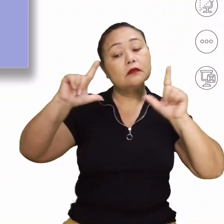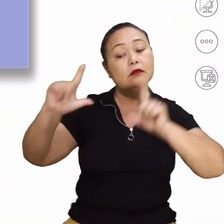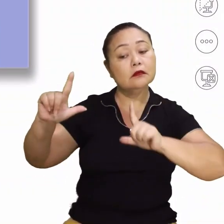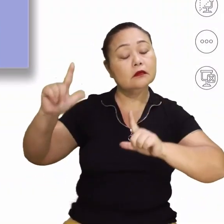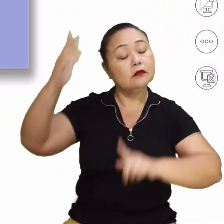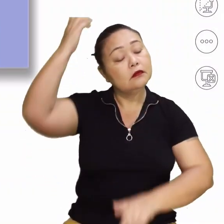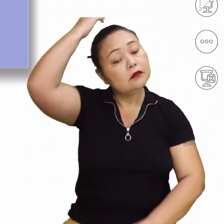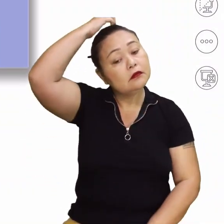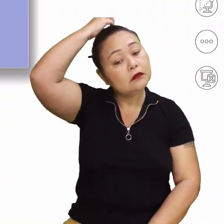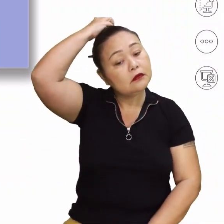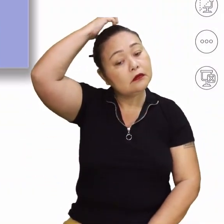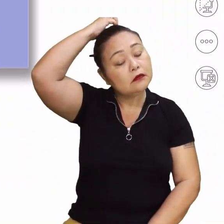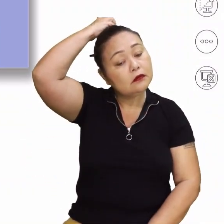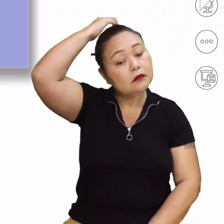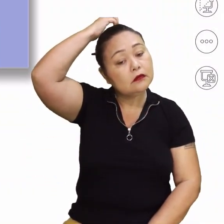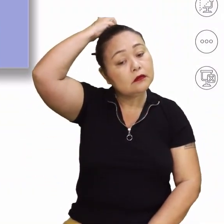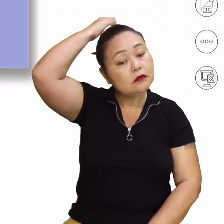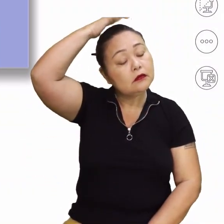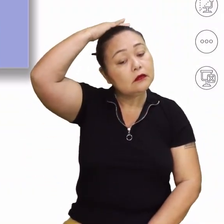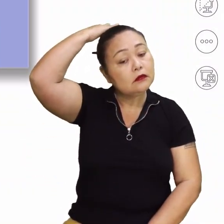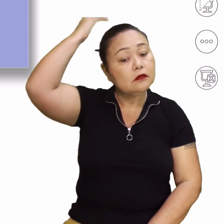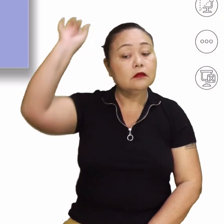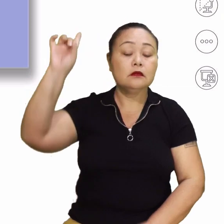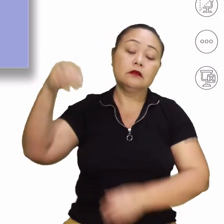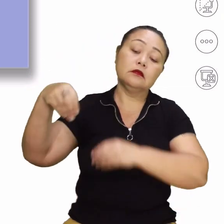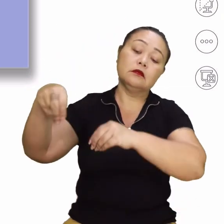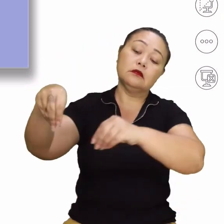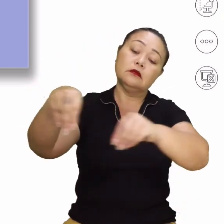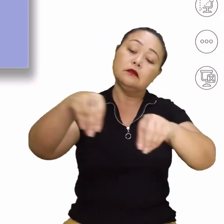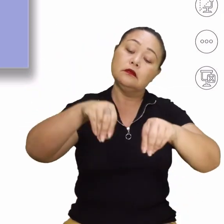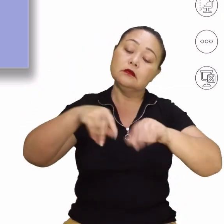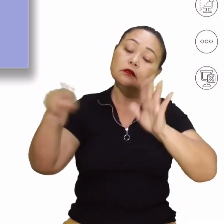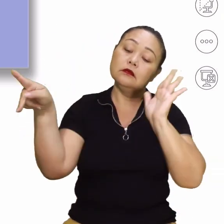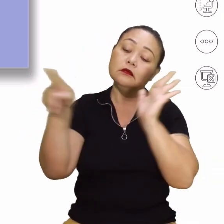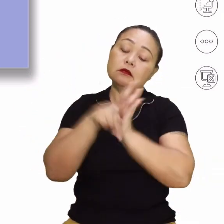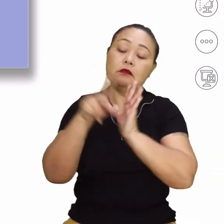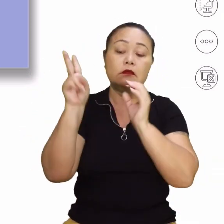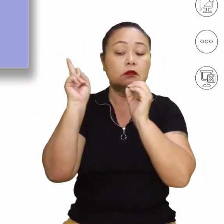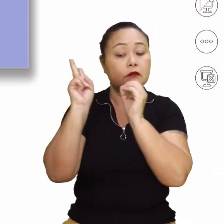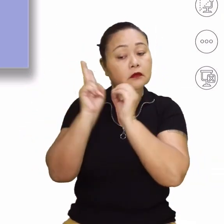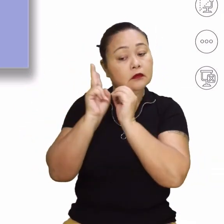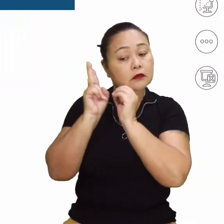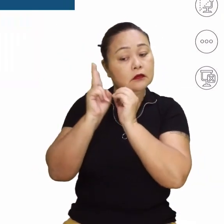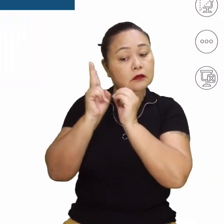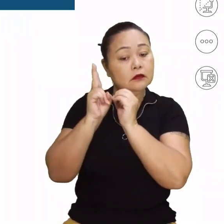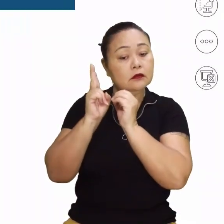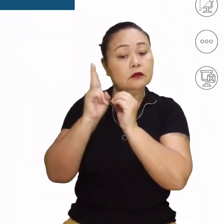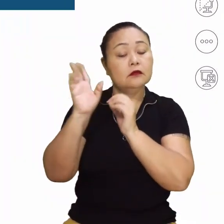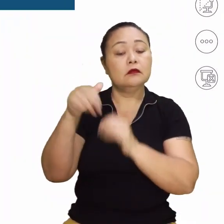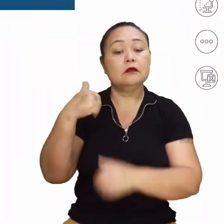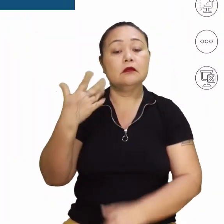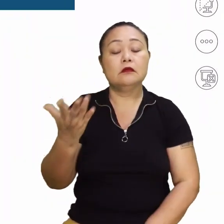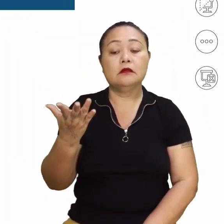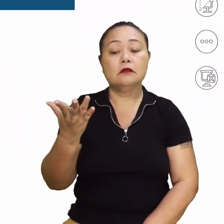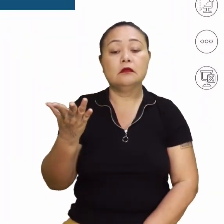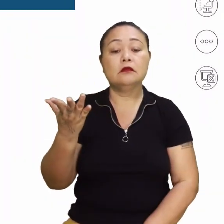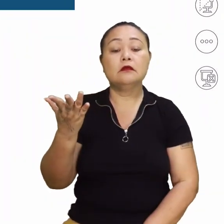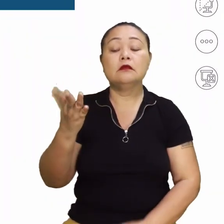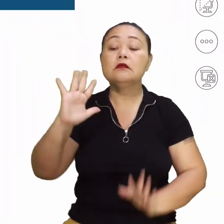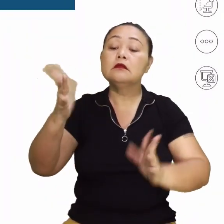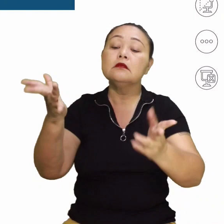beleza e também vamos falar sobre as questões das terras indígenas galera cana vamos lá em